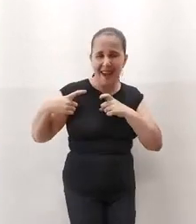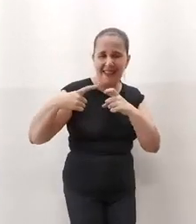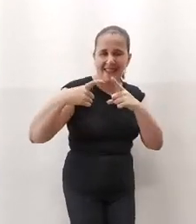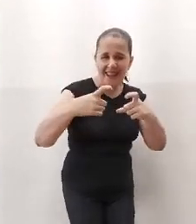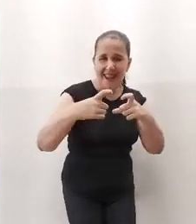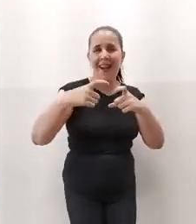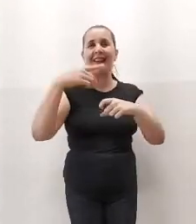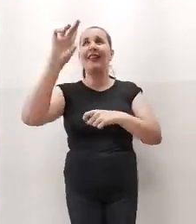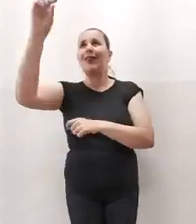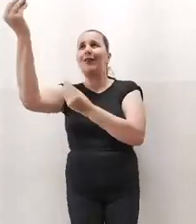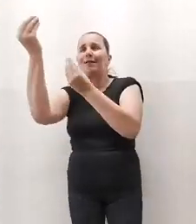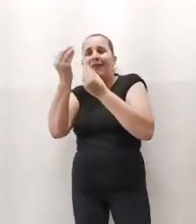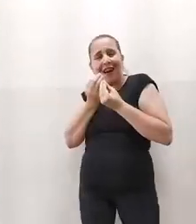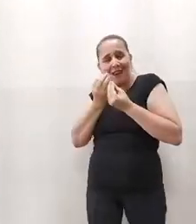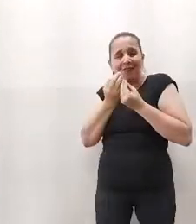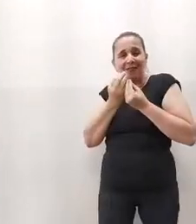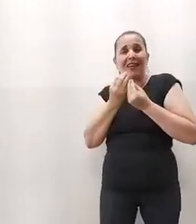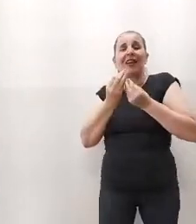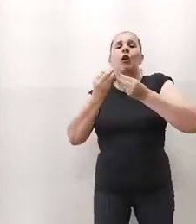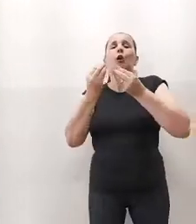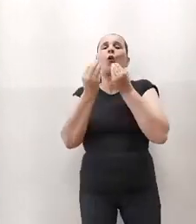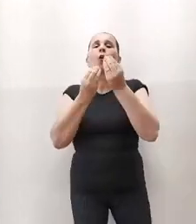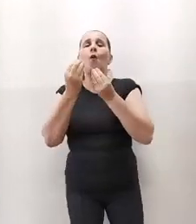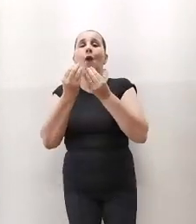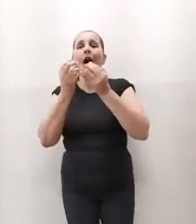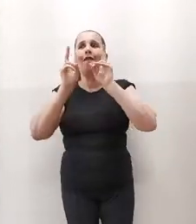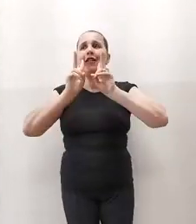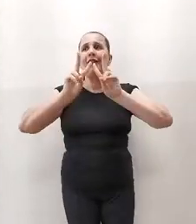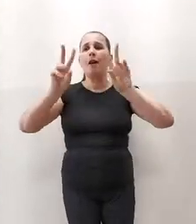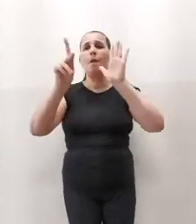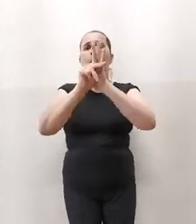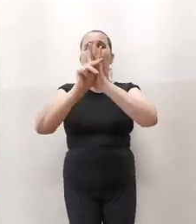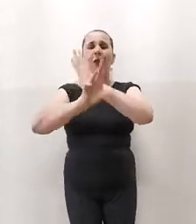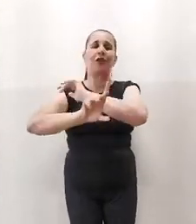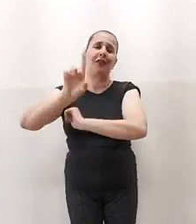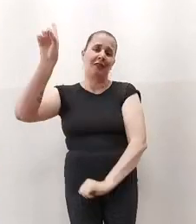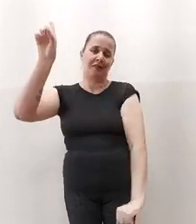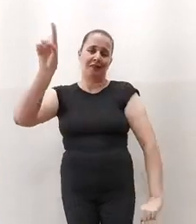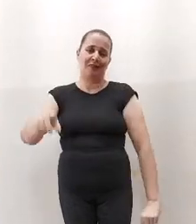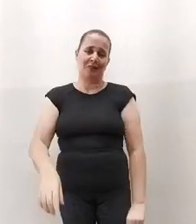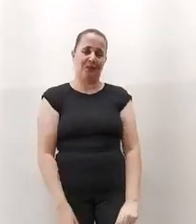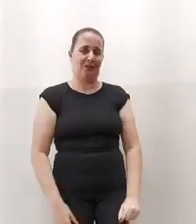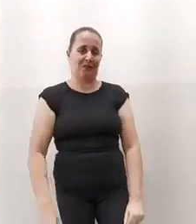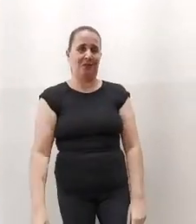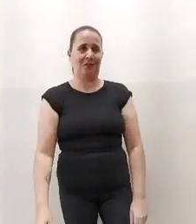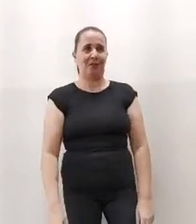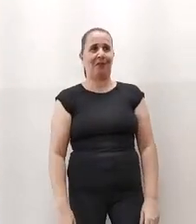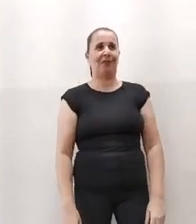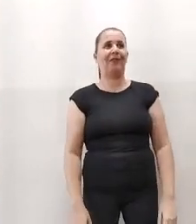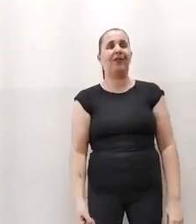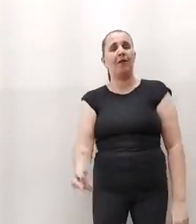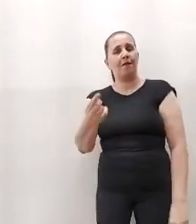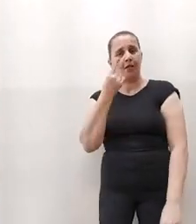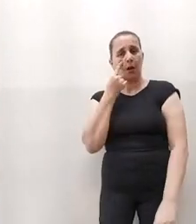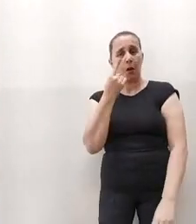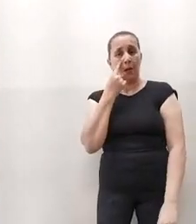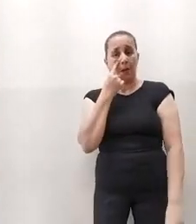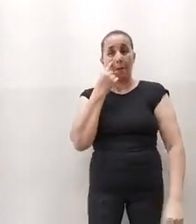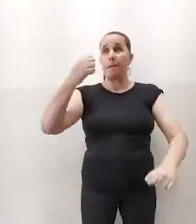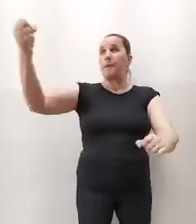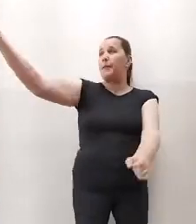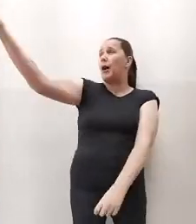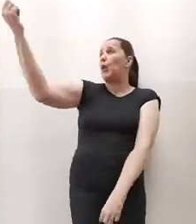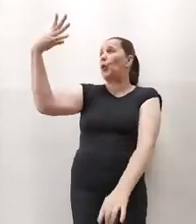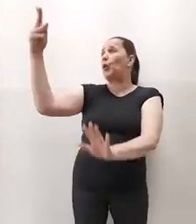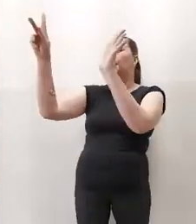que Deus lhe dá segundo essa visão. É isso que Paulo estava falando, irmãos. Vi uma luz